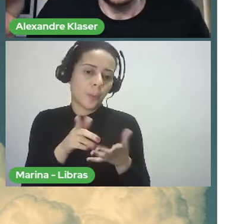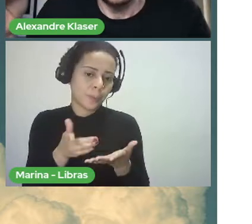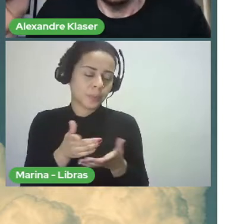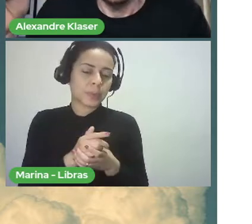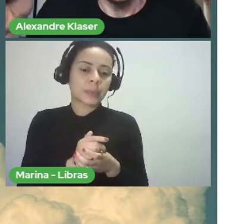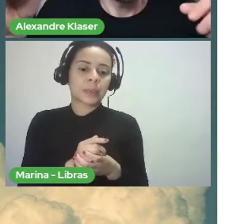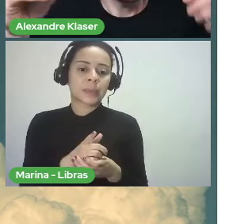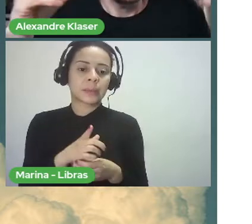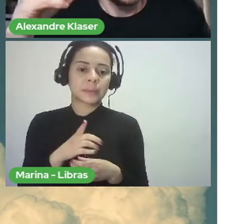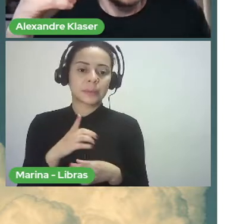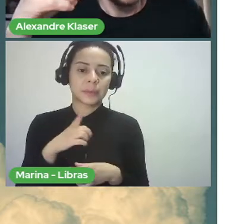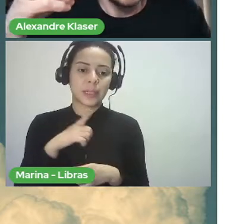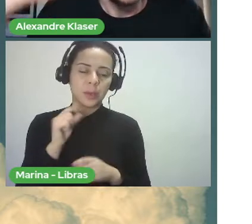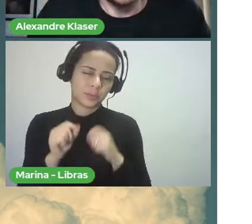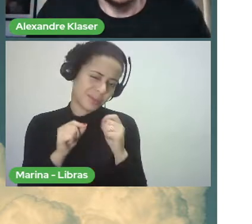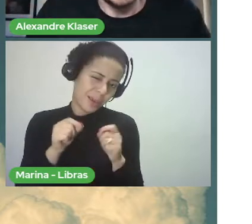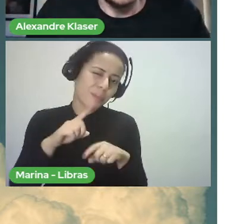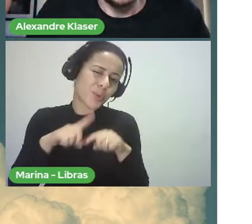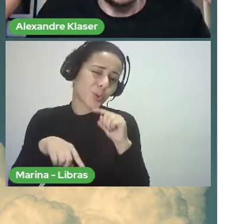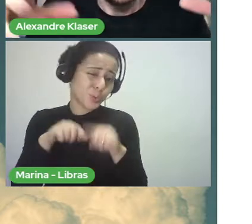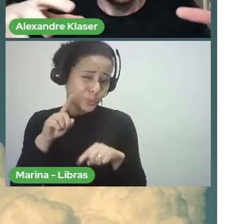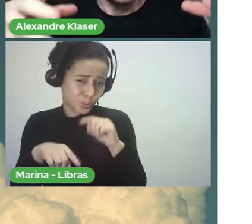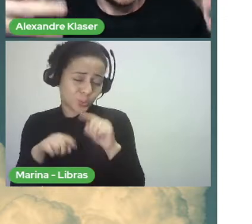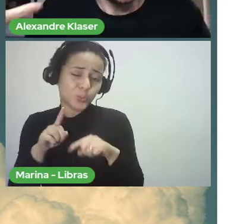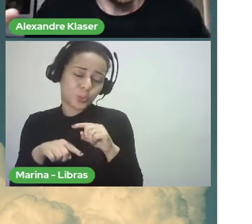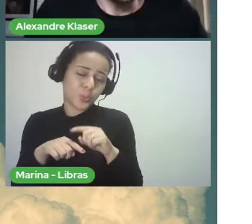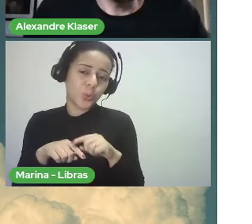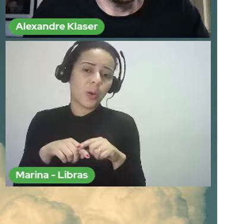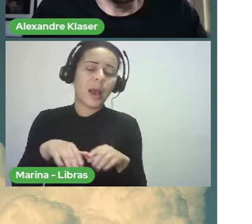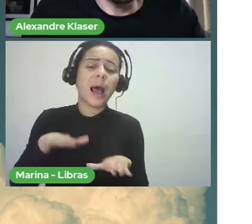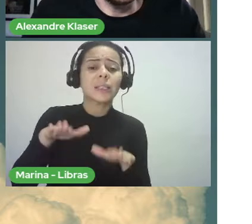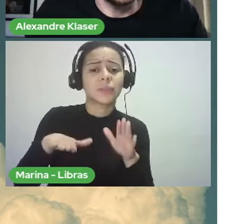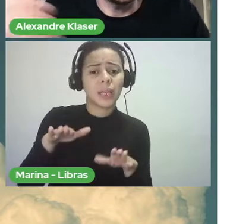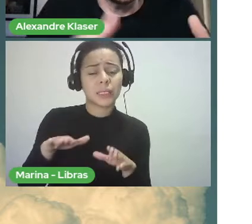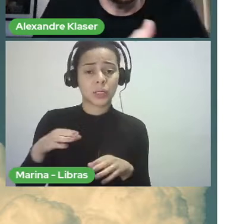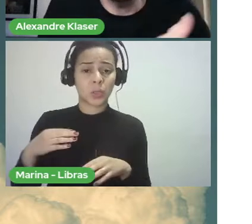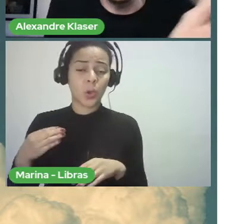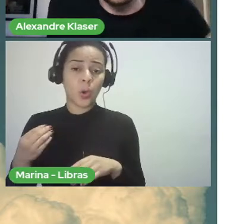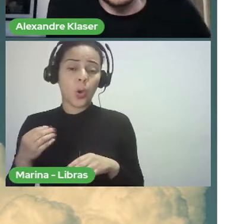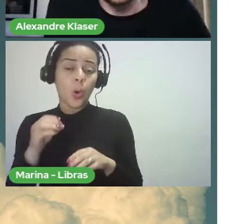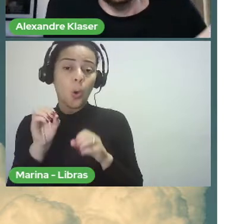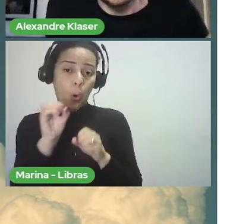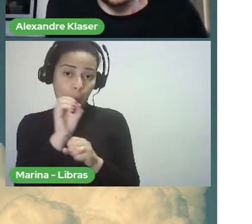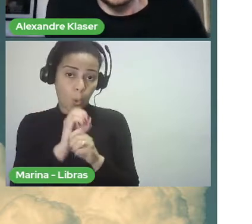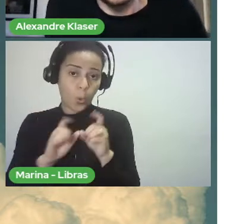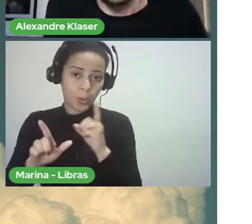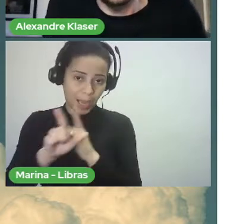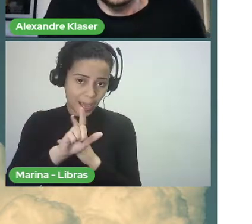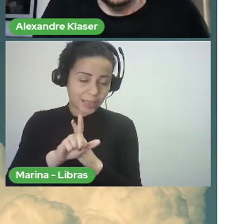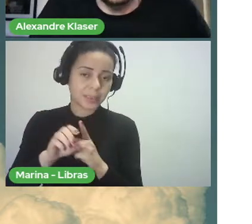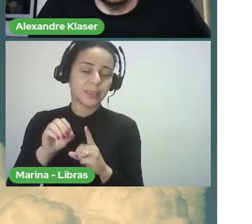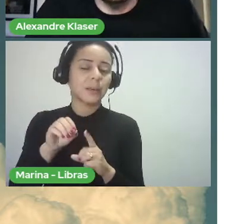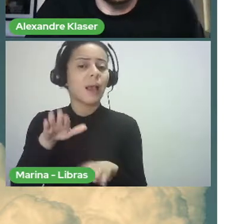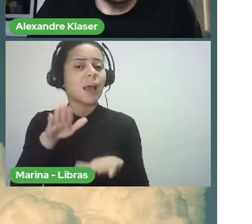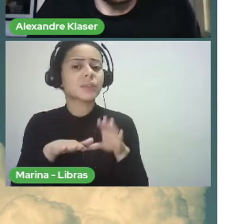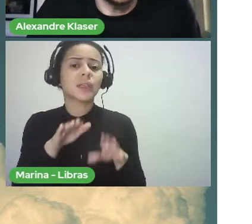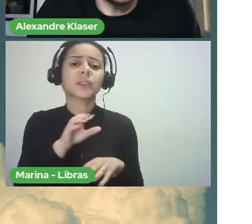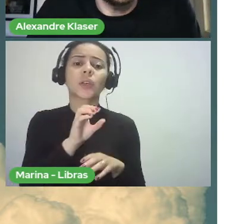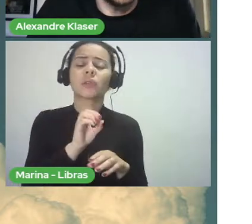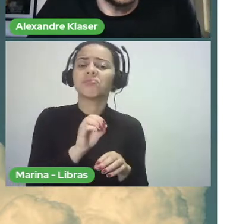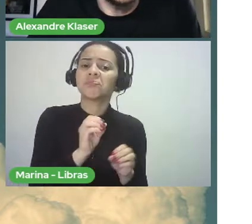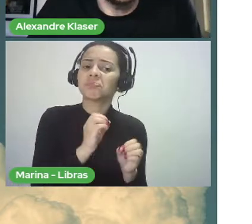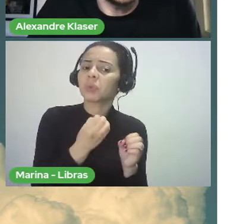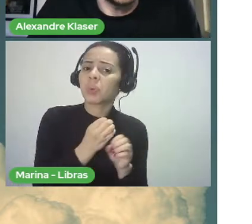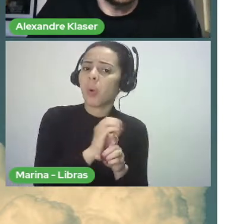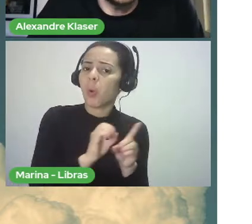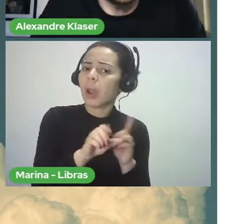chama, que sejam online ou offline, eles em conjunto entregam valor, eles entregam uma experiência para alguém. Então, ok,